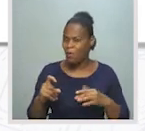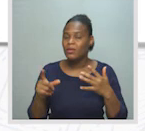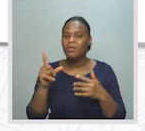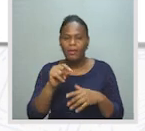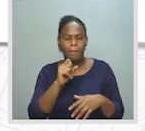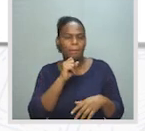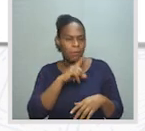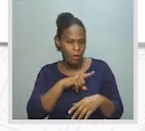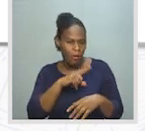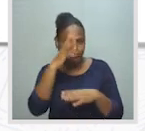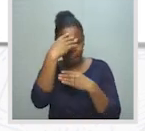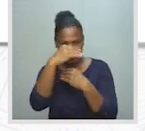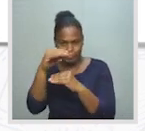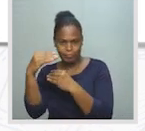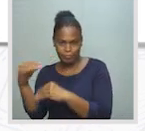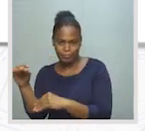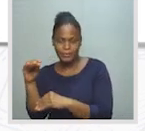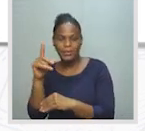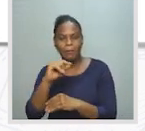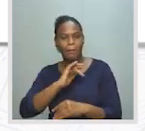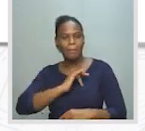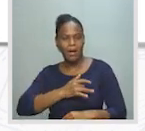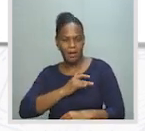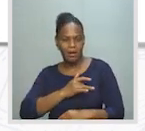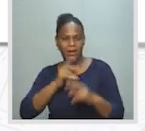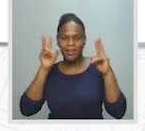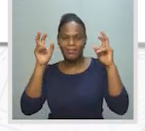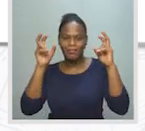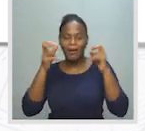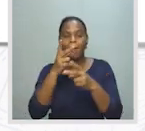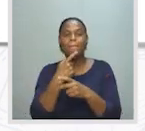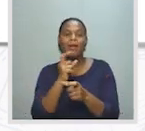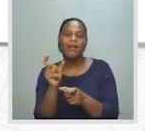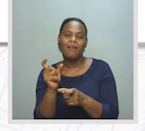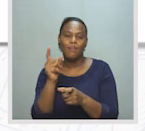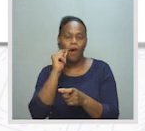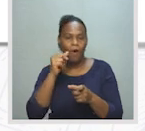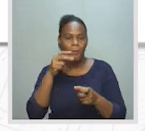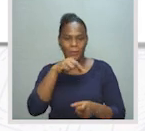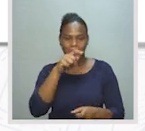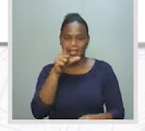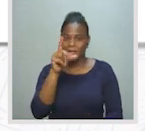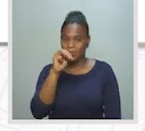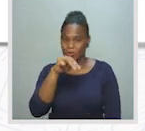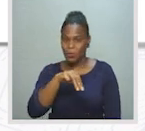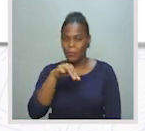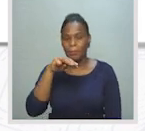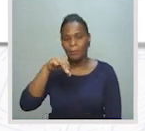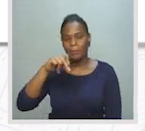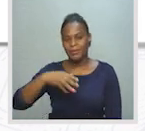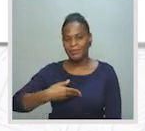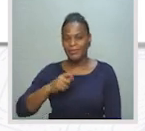odiar, podem ser ensinadas a amar. São as belas palavras de Nelson